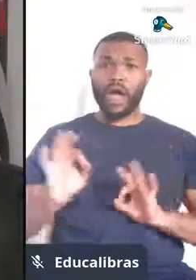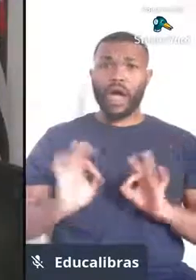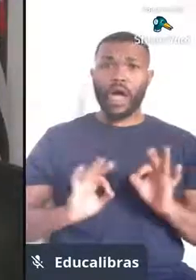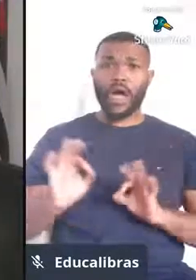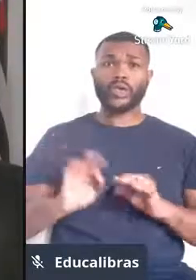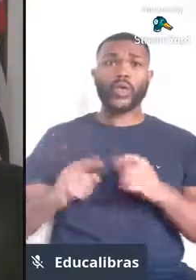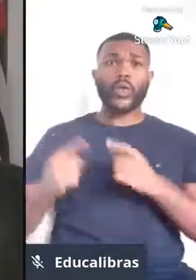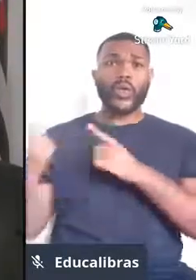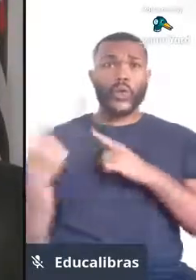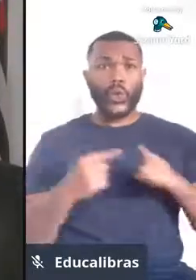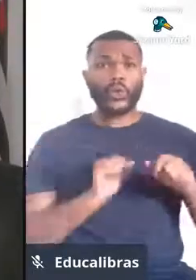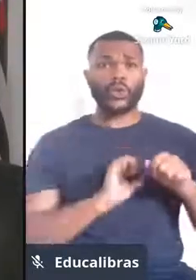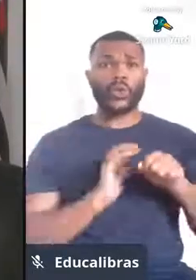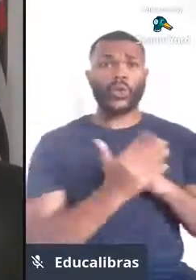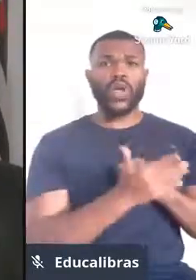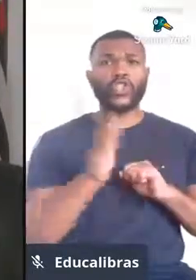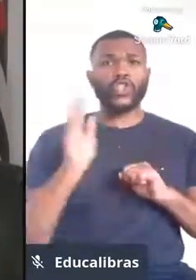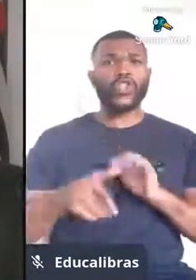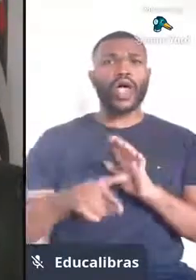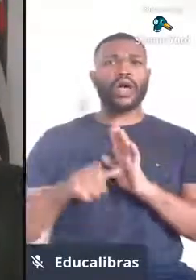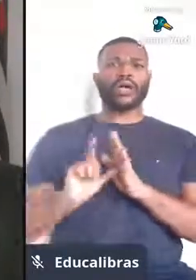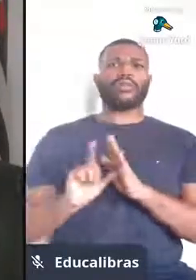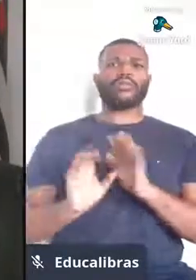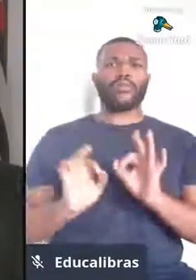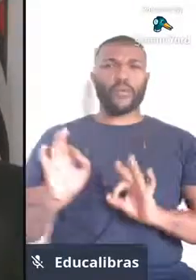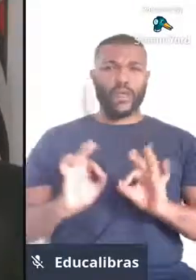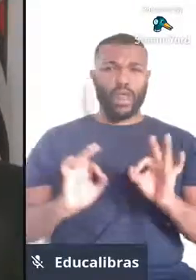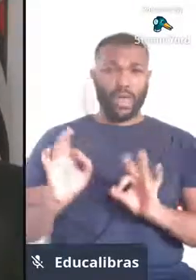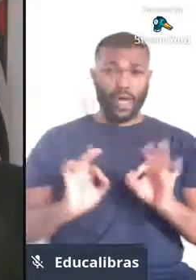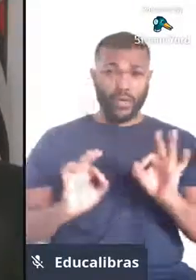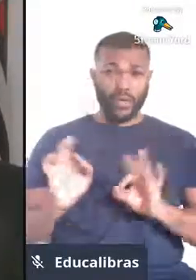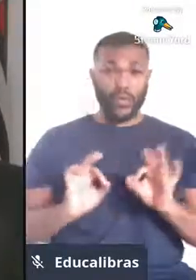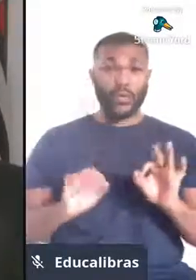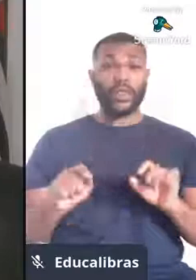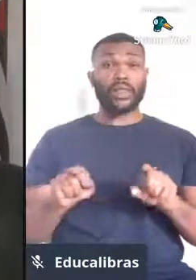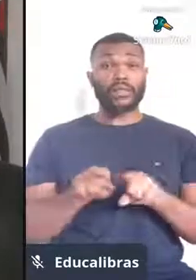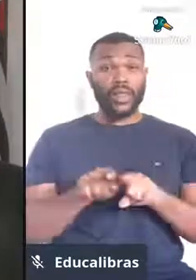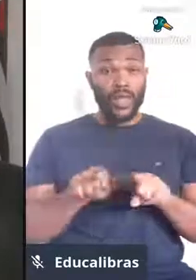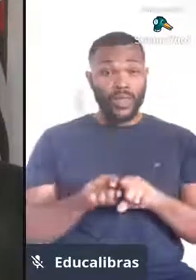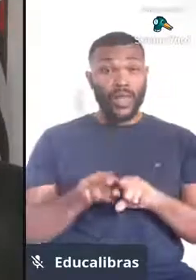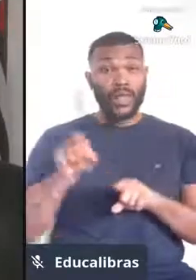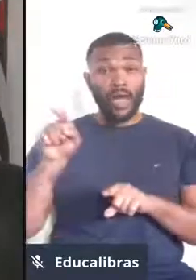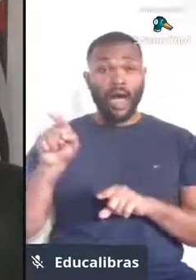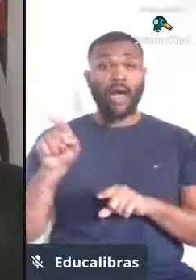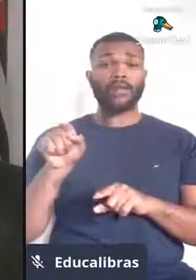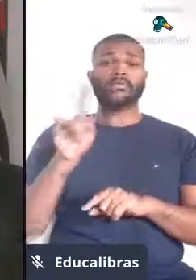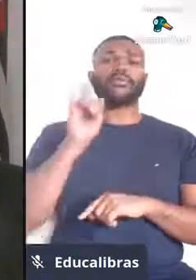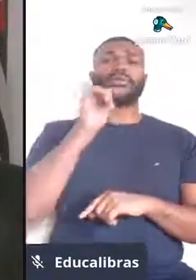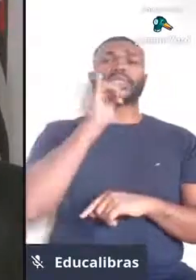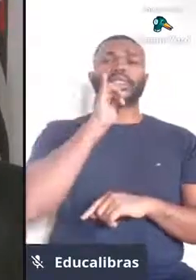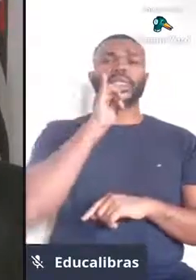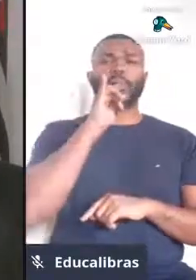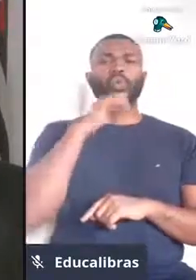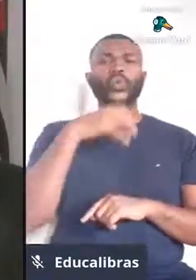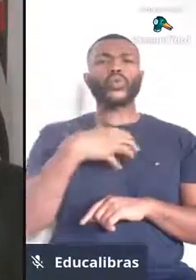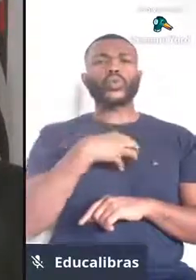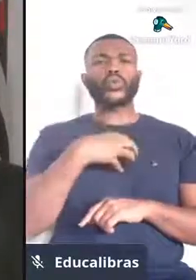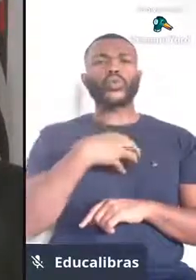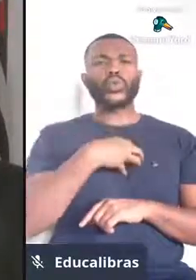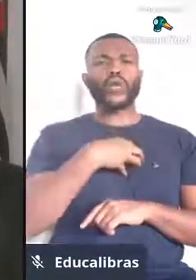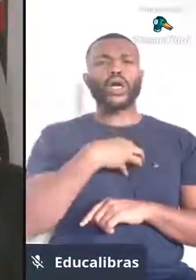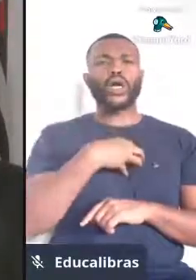eles já estavam todos preparados, ou seja, quando eles trataram a questão de uma forma muito, sei